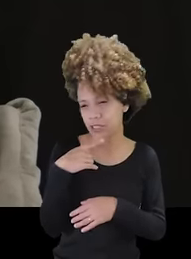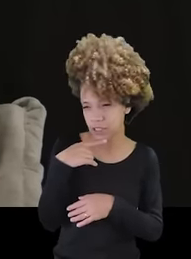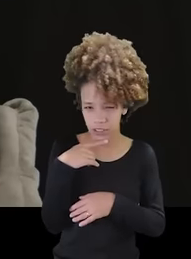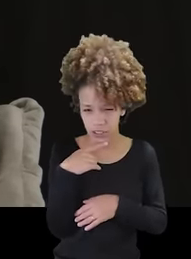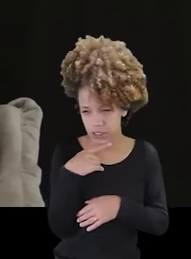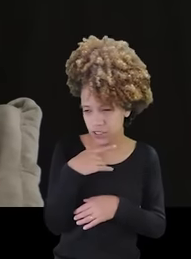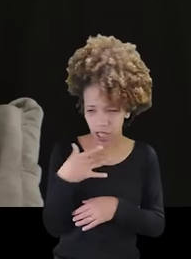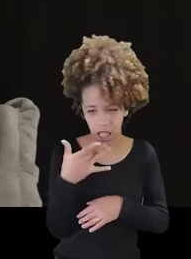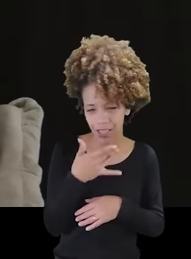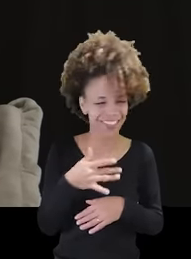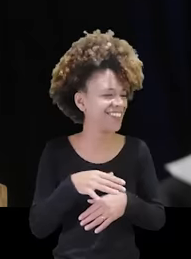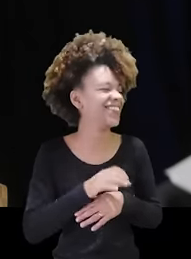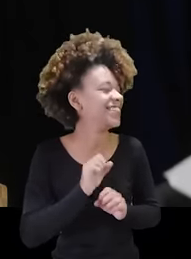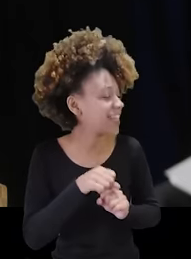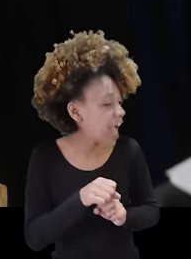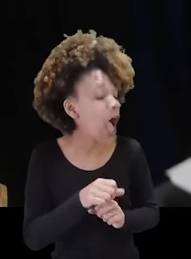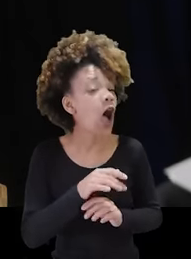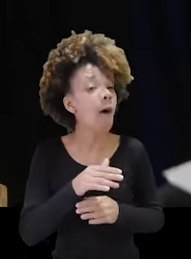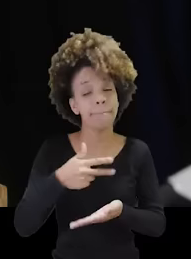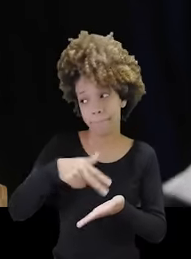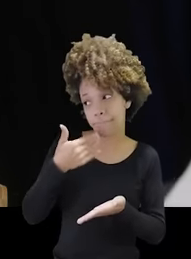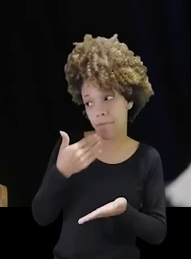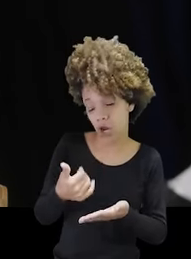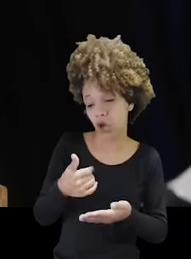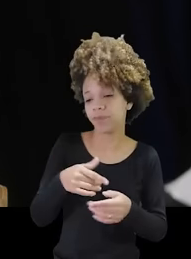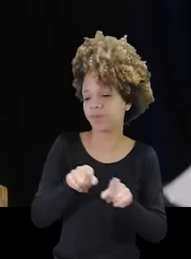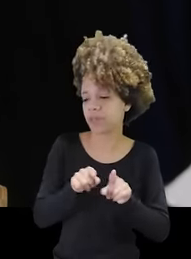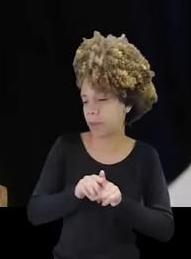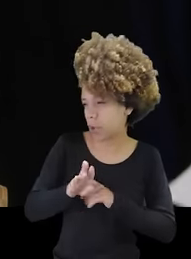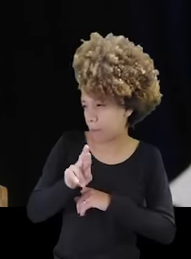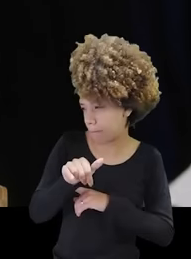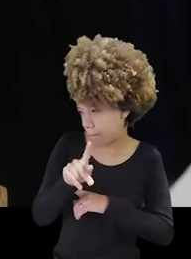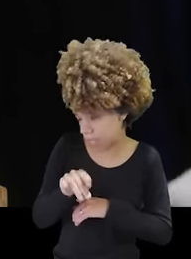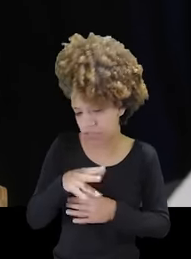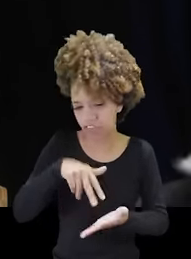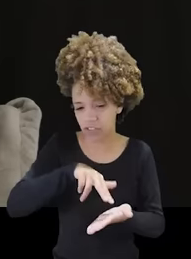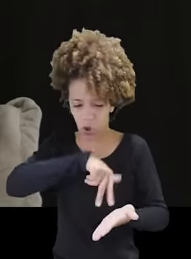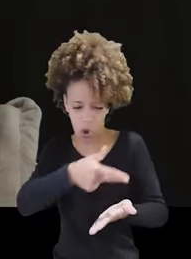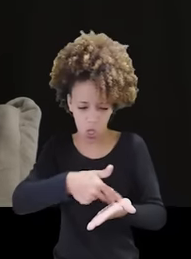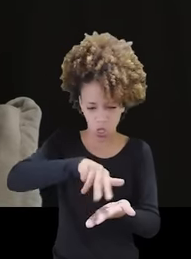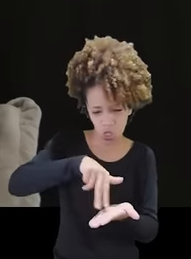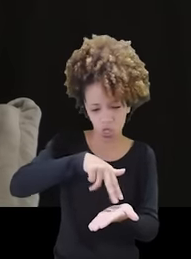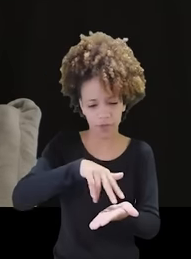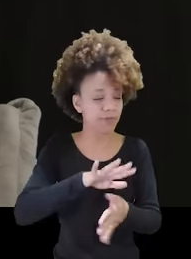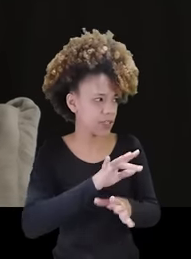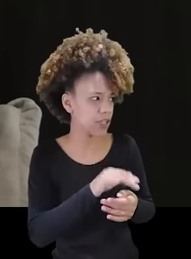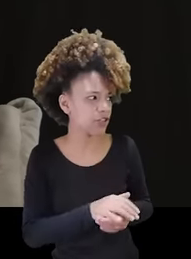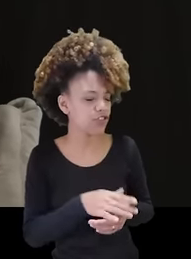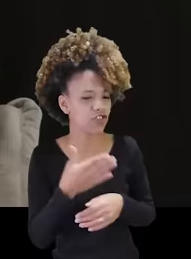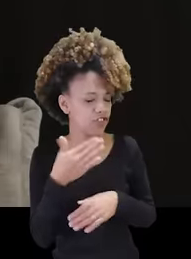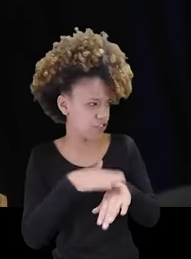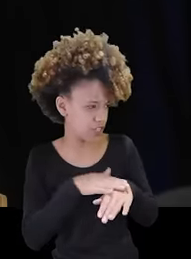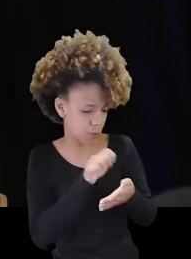o cara mexendo que dança melhor aí vai ter um momento de break que ele vai no meio vai fazendo lá uns bagulho dele Tipo esse Power